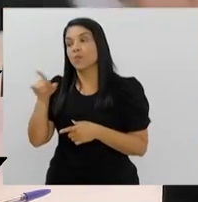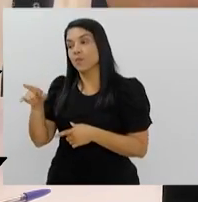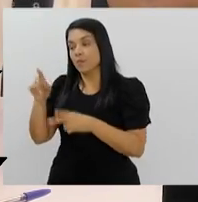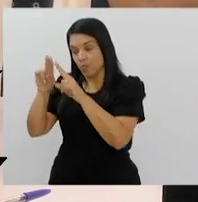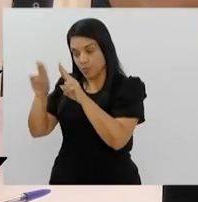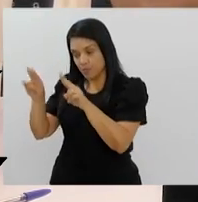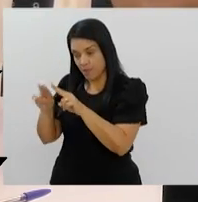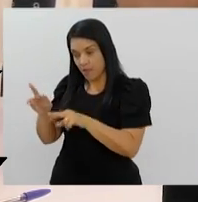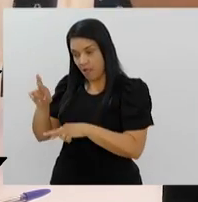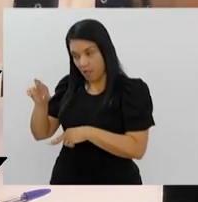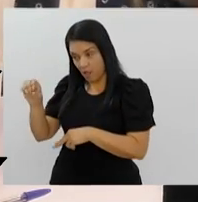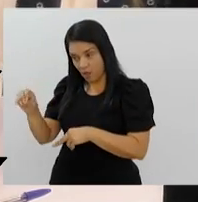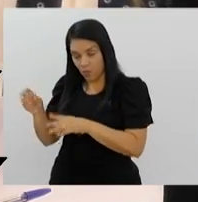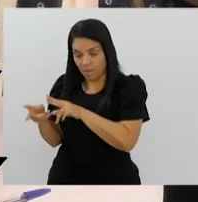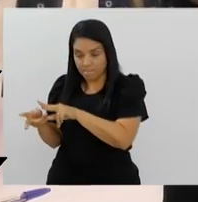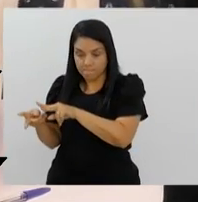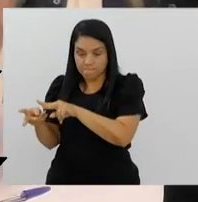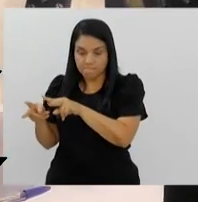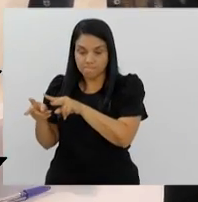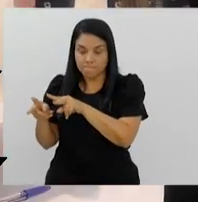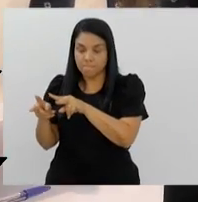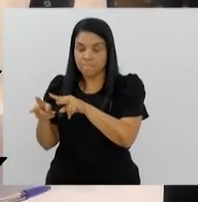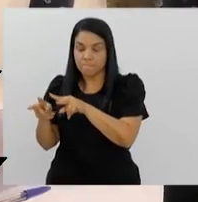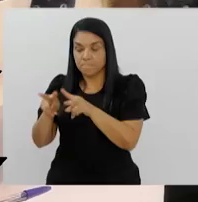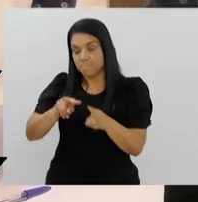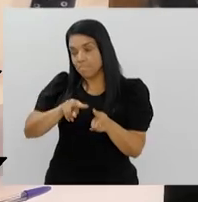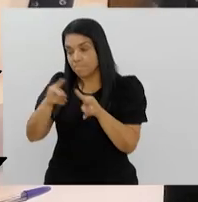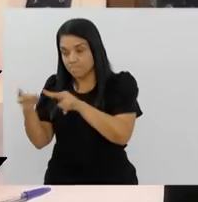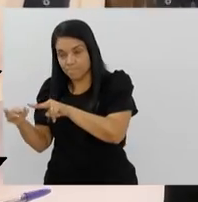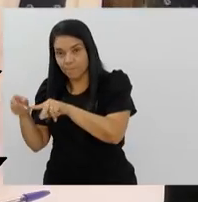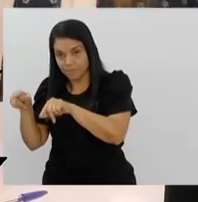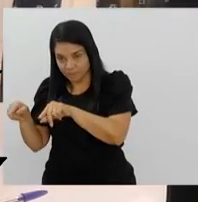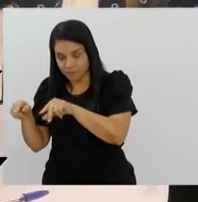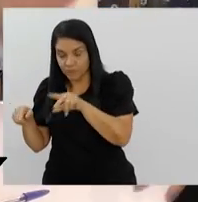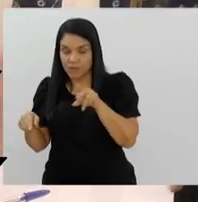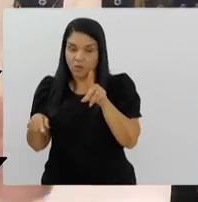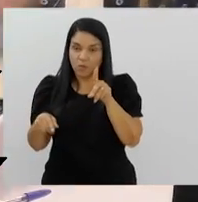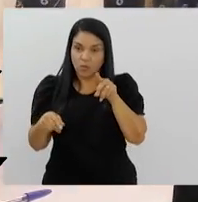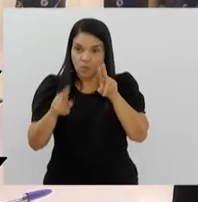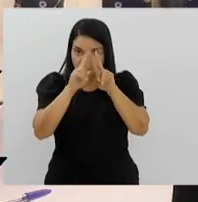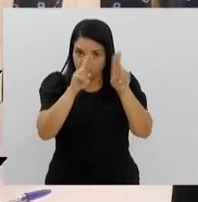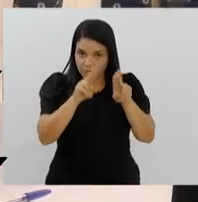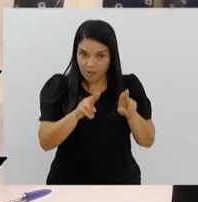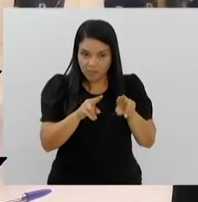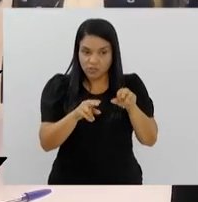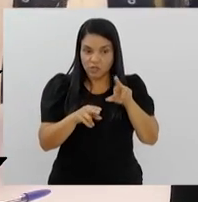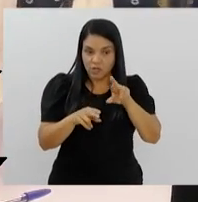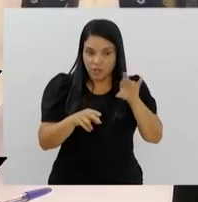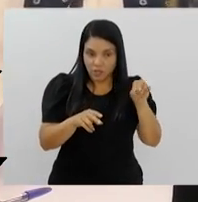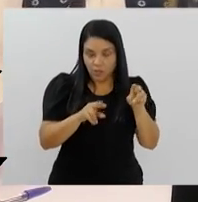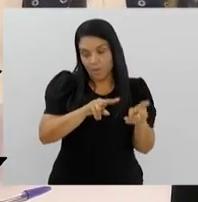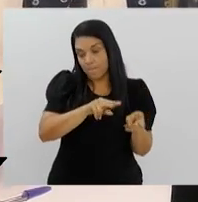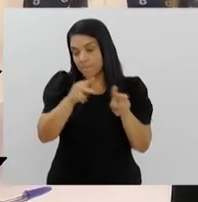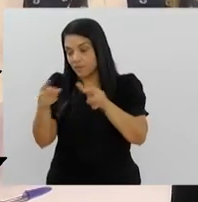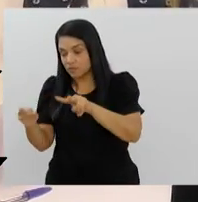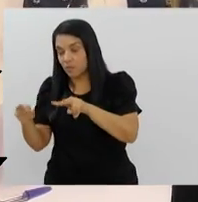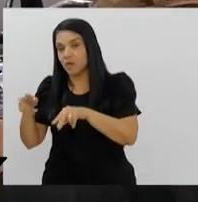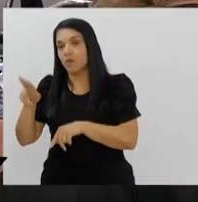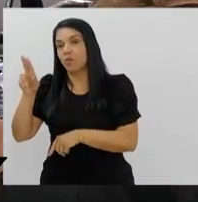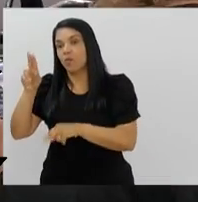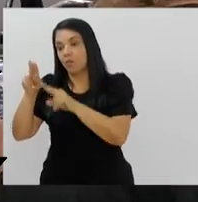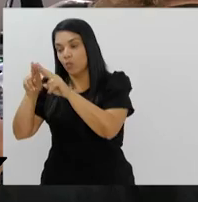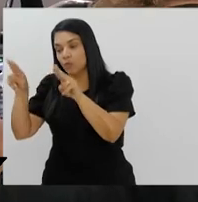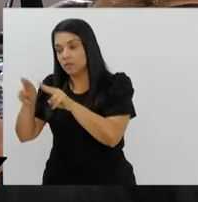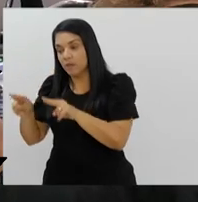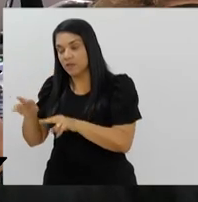Passou PR Unimed ferge quem que paga a conta desse reembolso Carlos do caso do Unimed Rio que tá na ferge